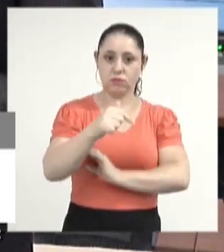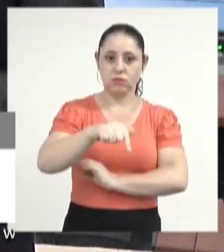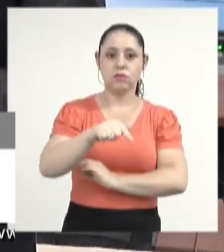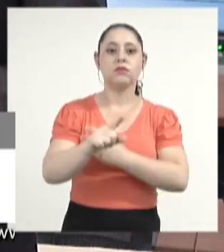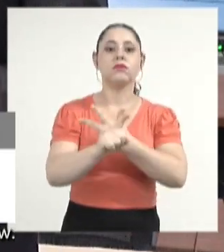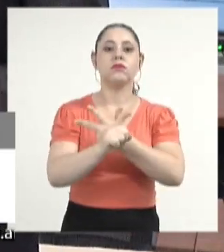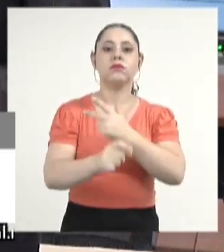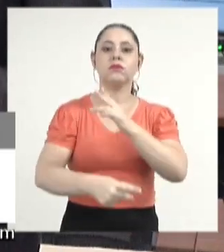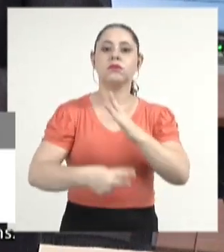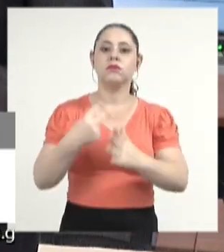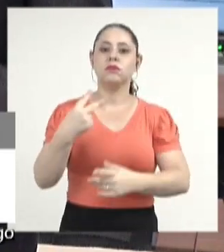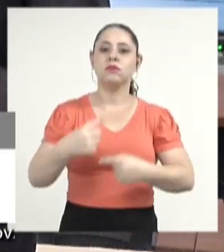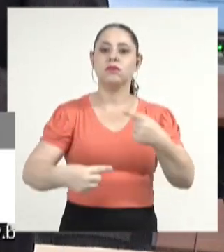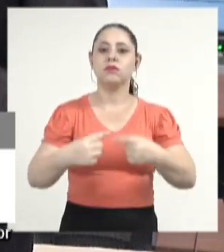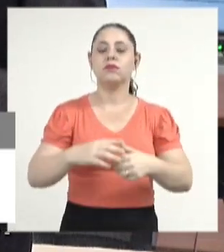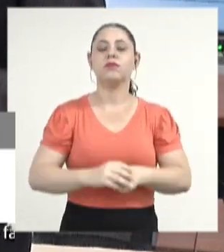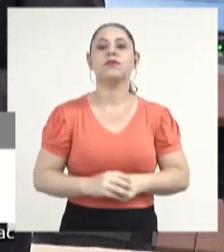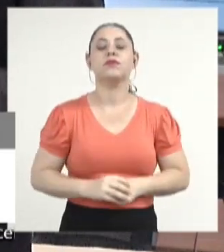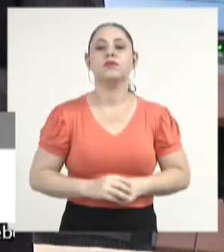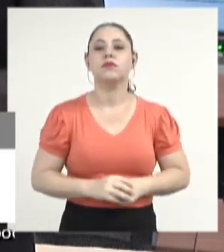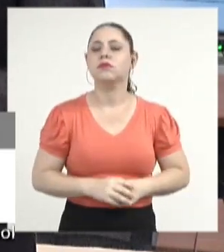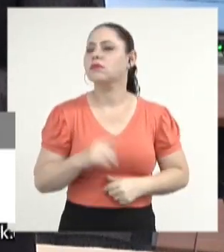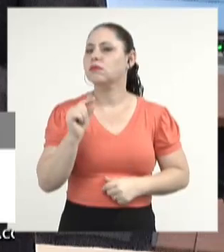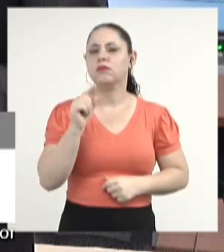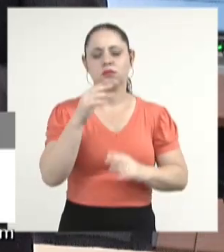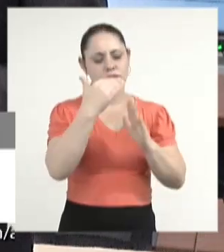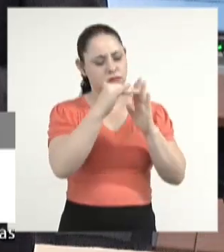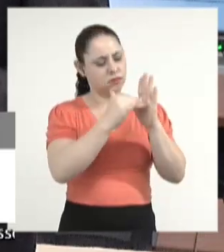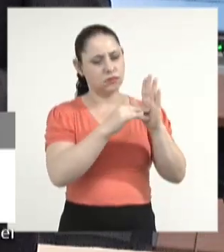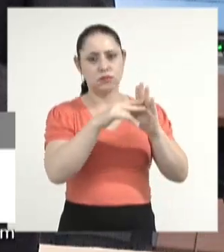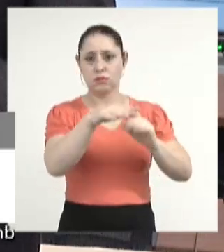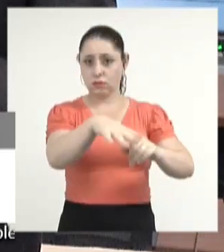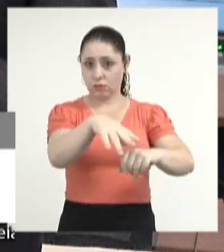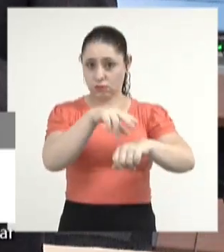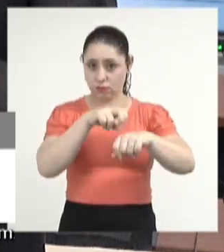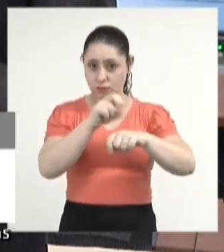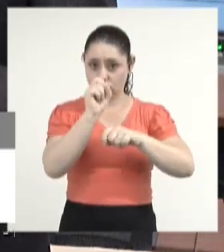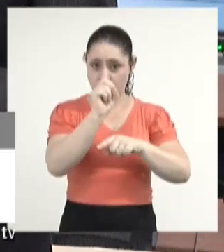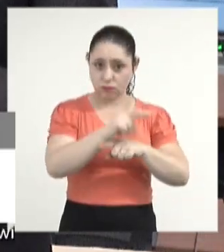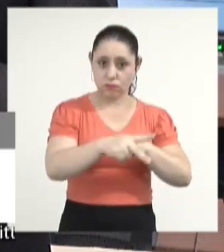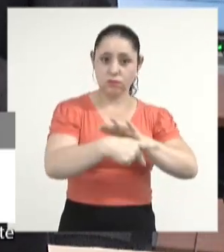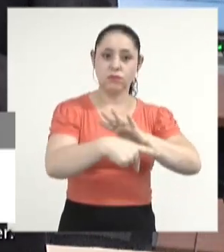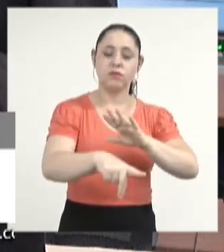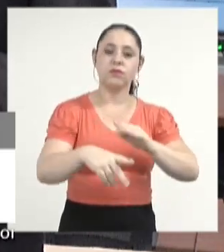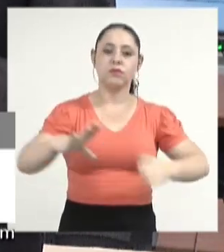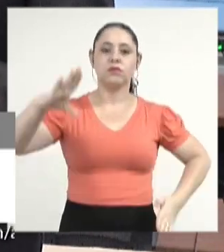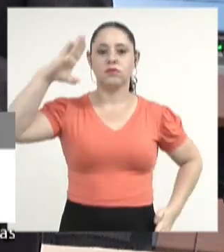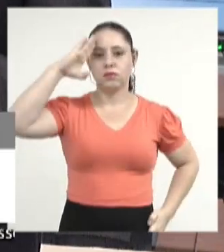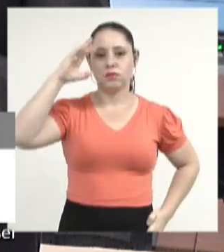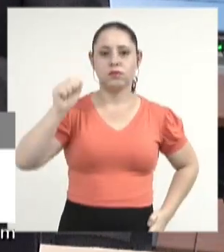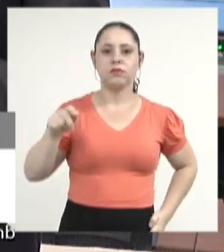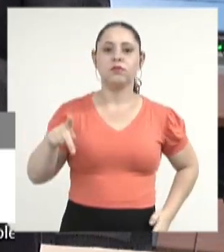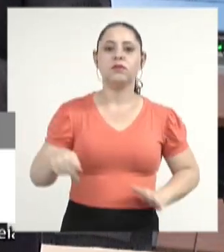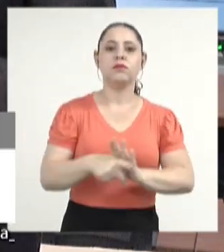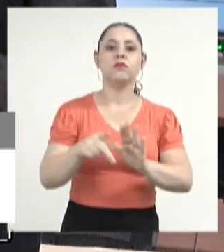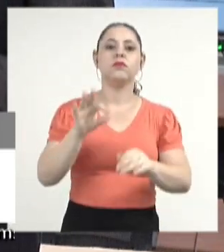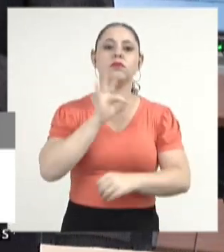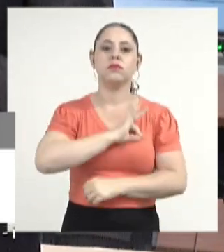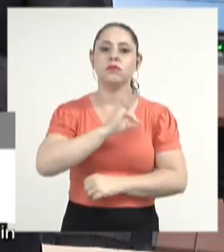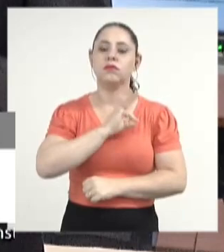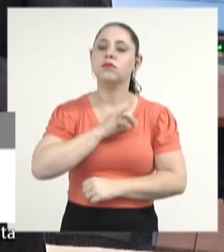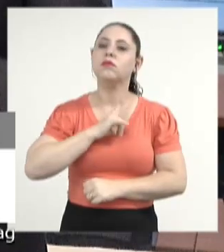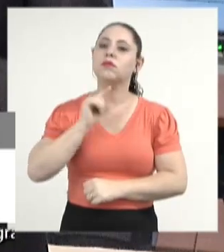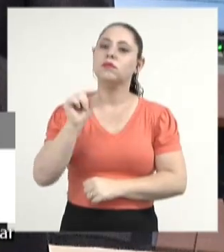do Executivo em segunda votação, que trata do procedimento de convocação e designação de militares da reserva remunerada,